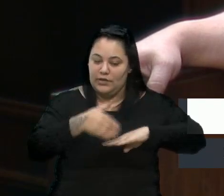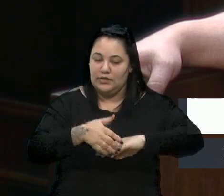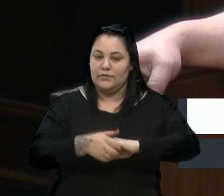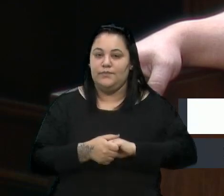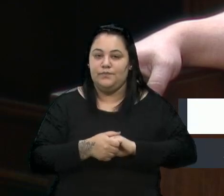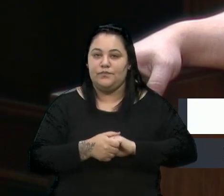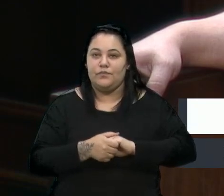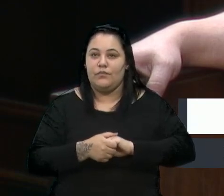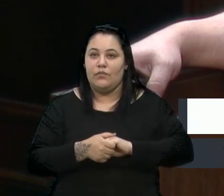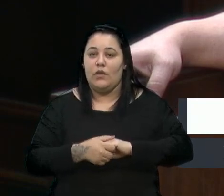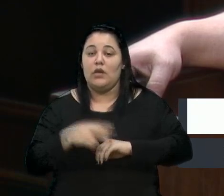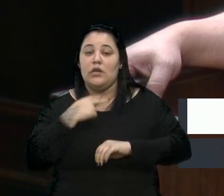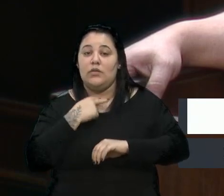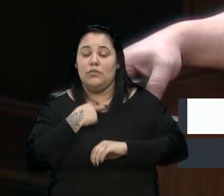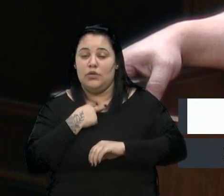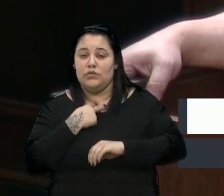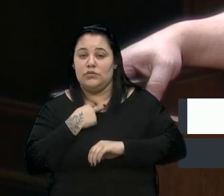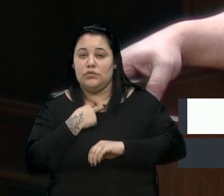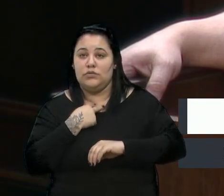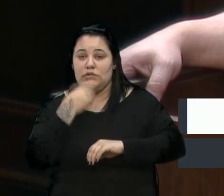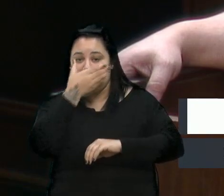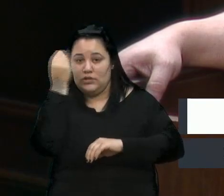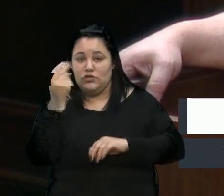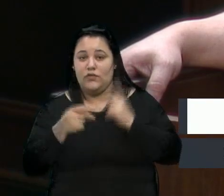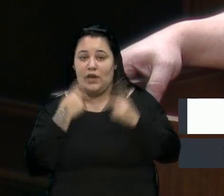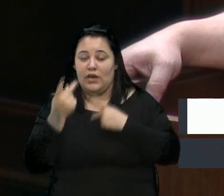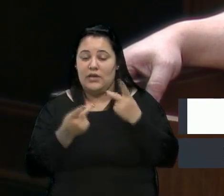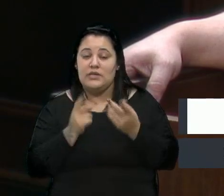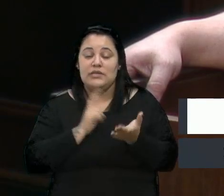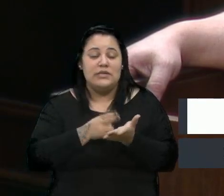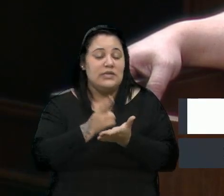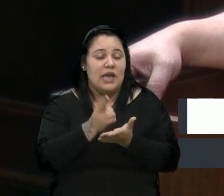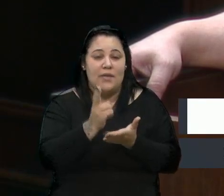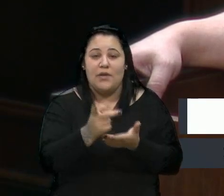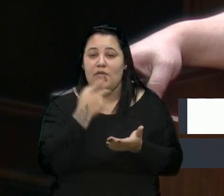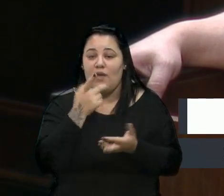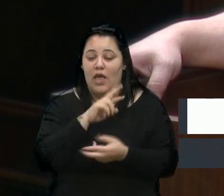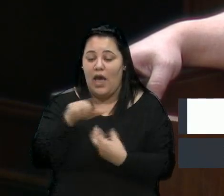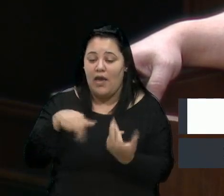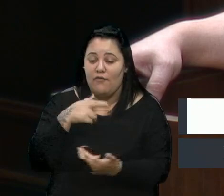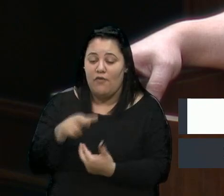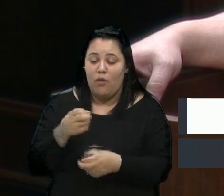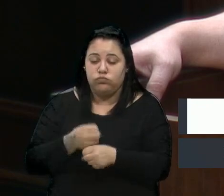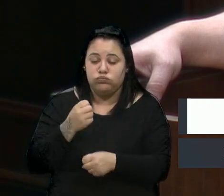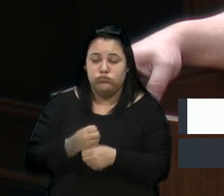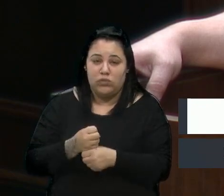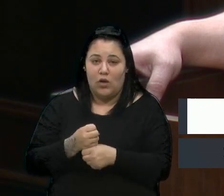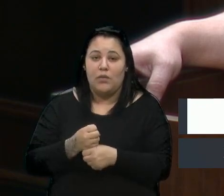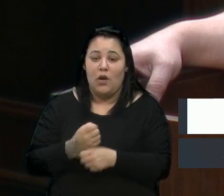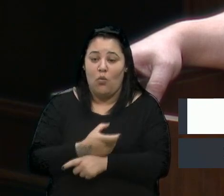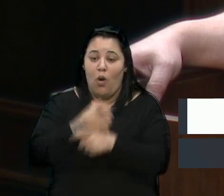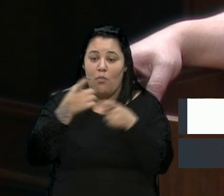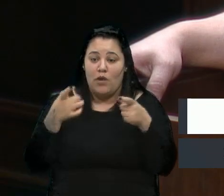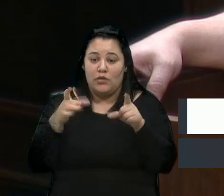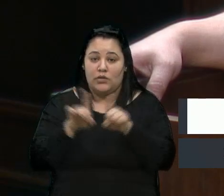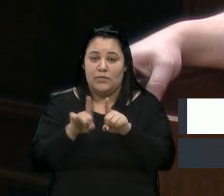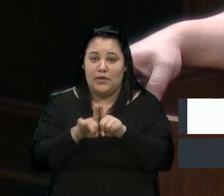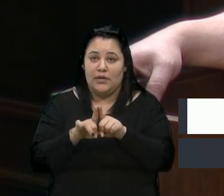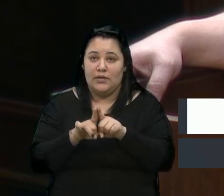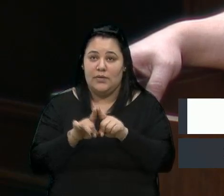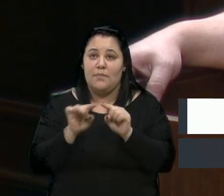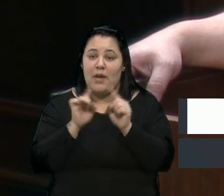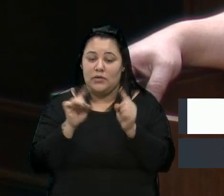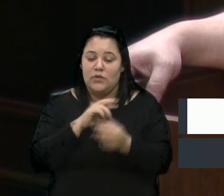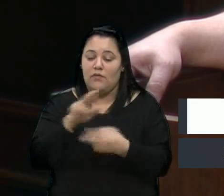E não posso deixar de mencionar, sempre que falo nessa reforma e ampliação, uma pequena ampliação, mas uma grande